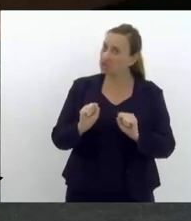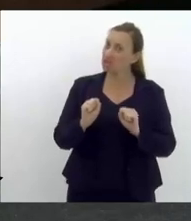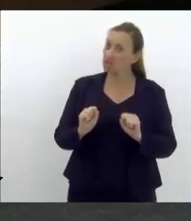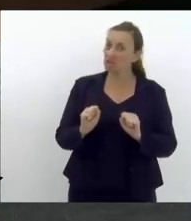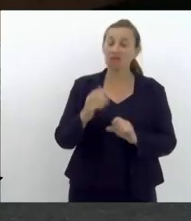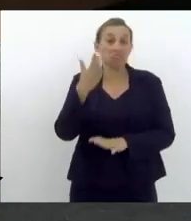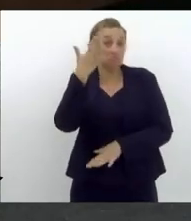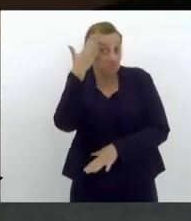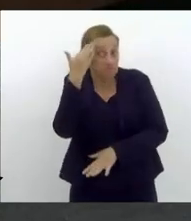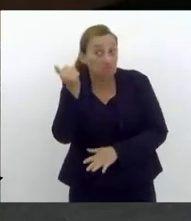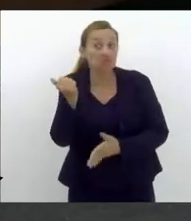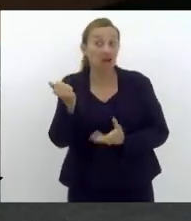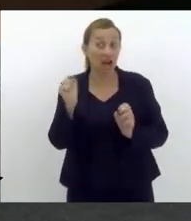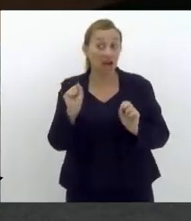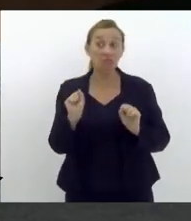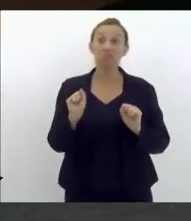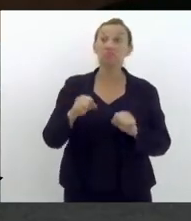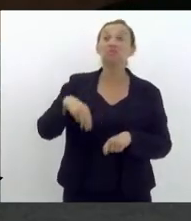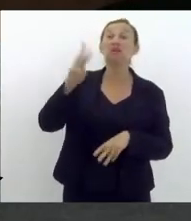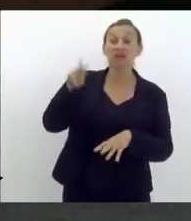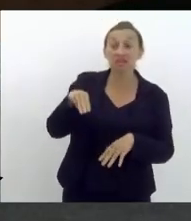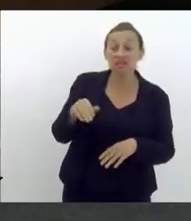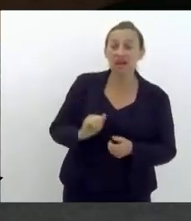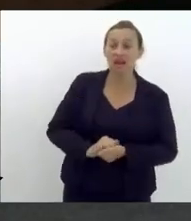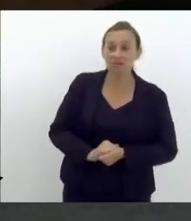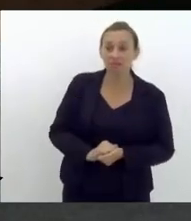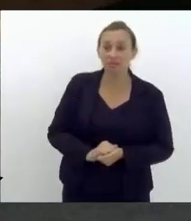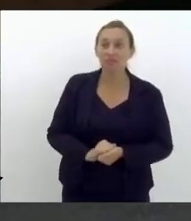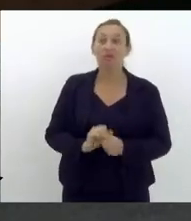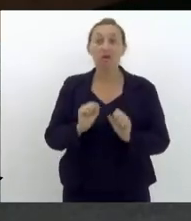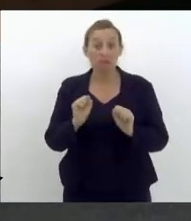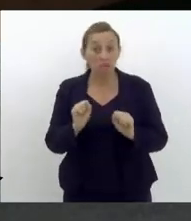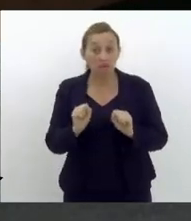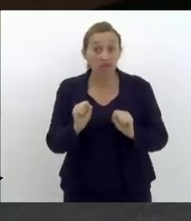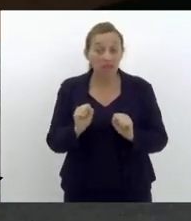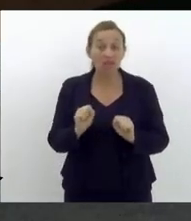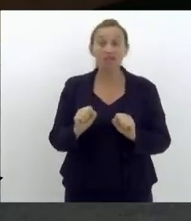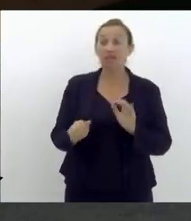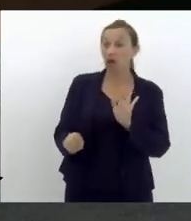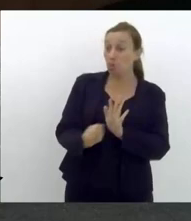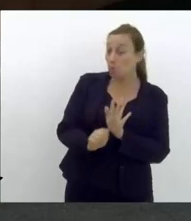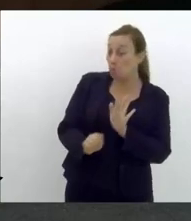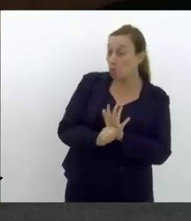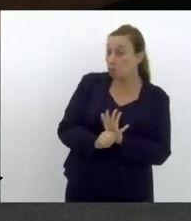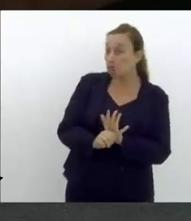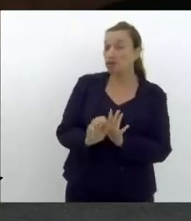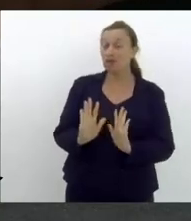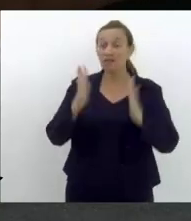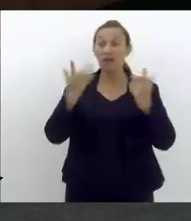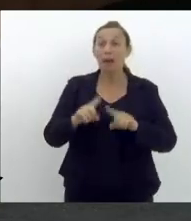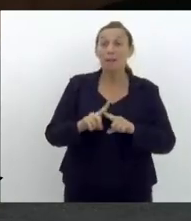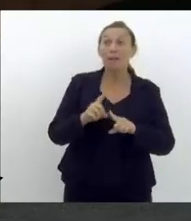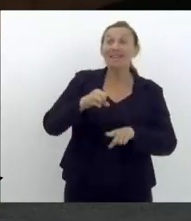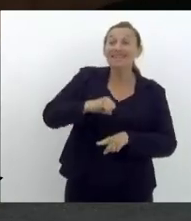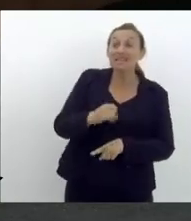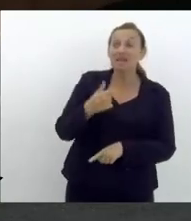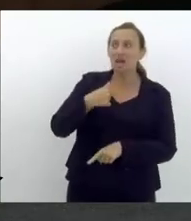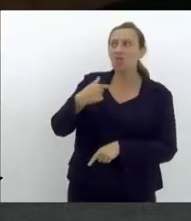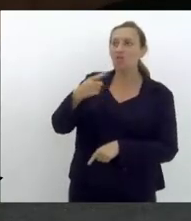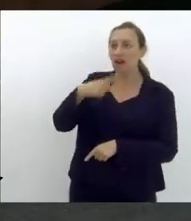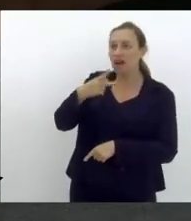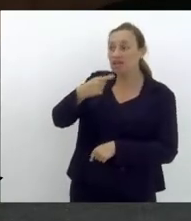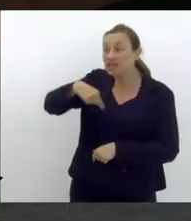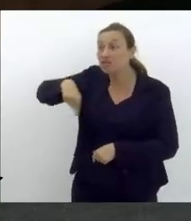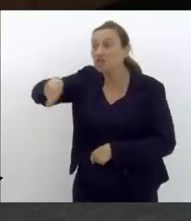quem sabe ter algum uso de algum entorpecente naquela festa mas se eu falasse que foram a Brasília